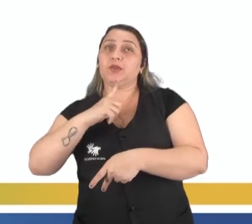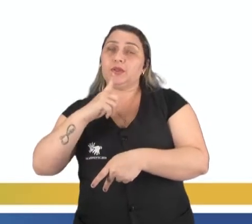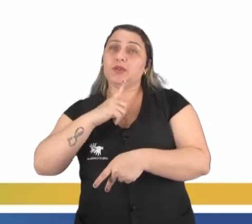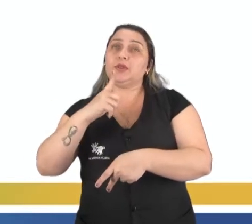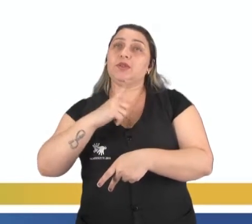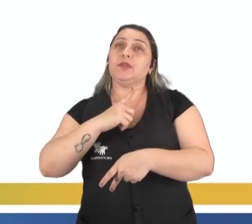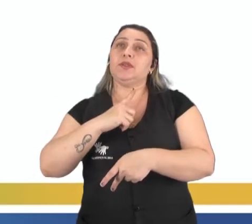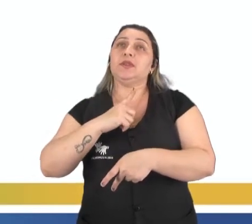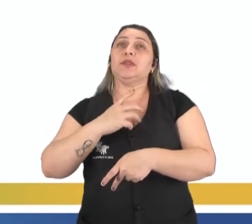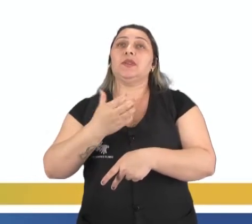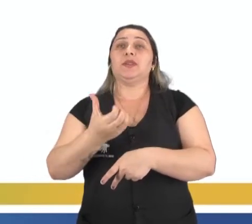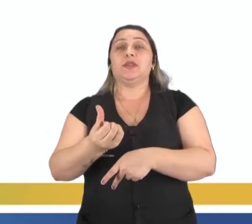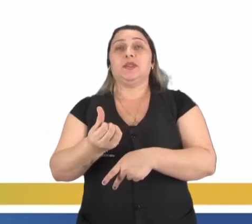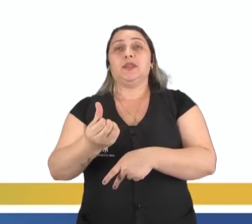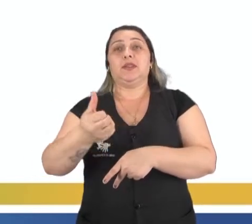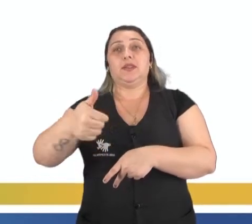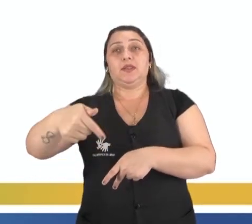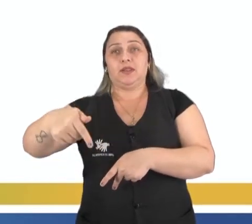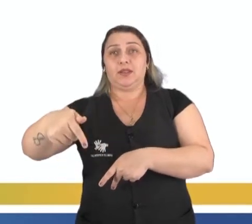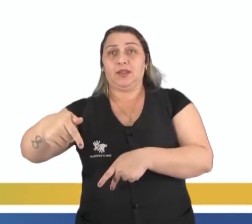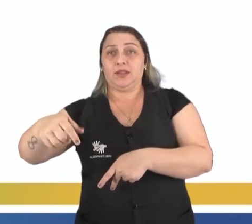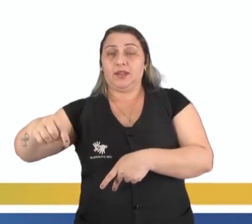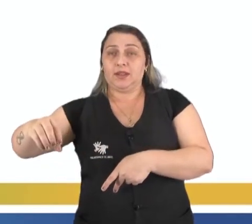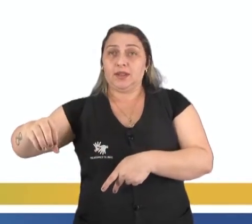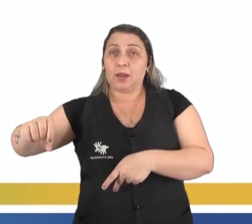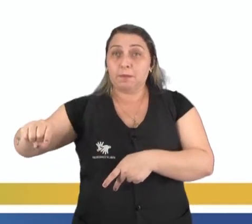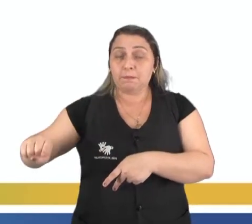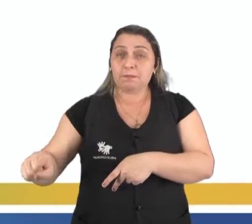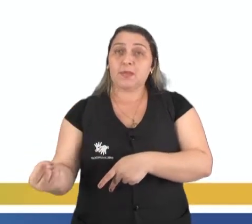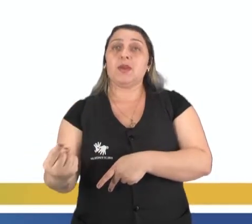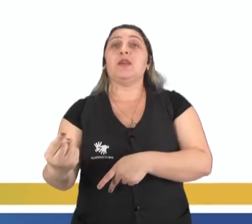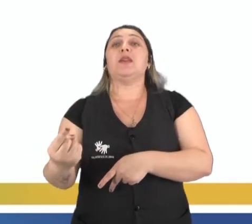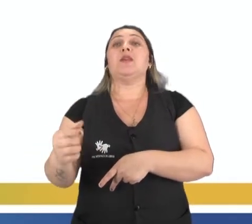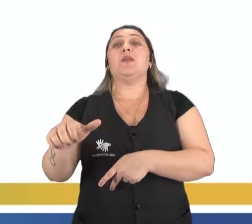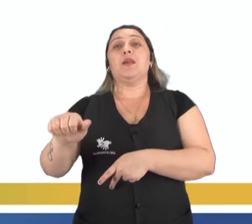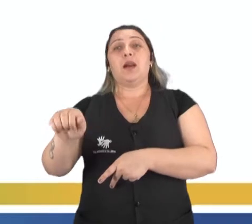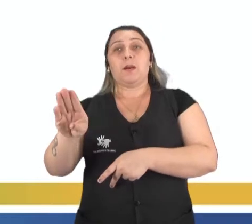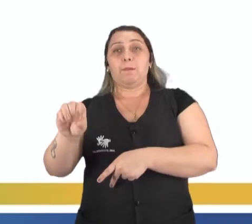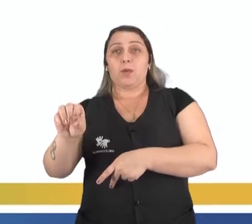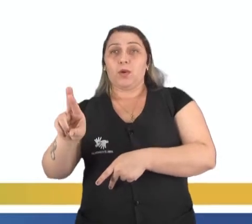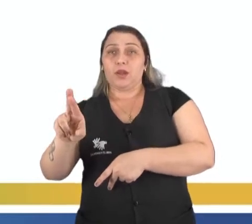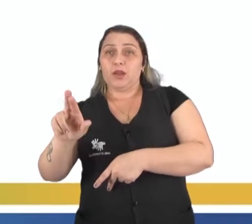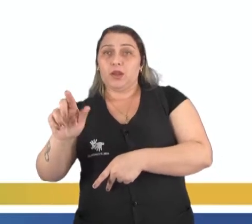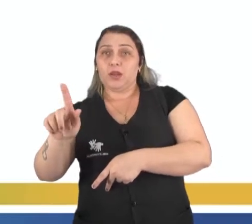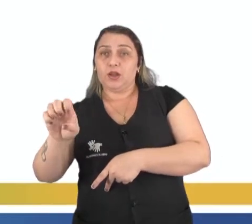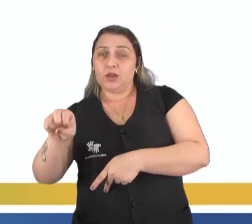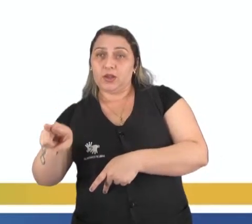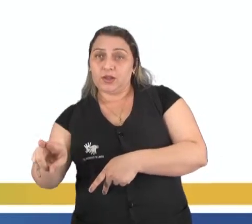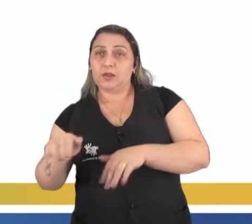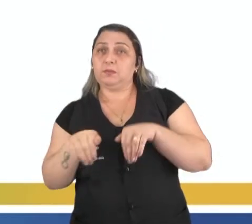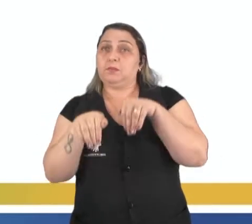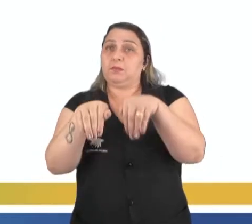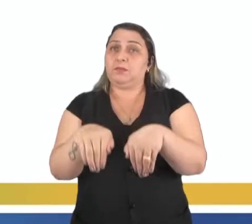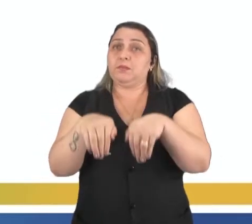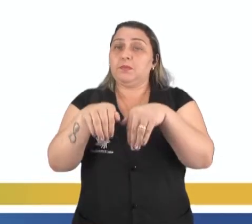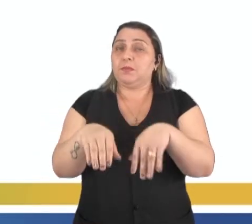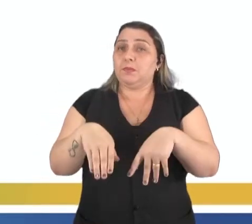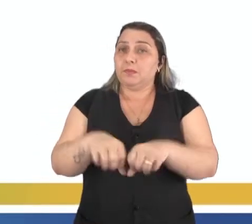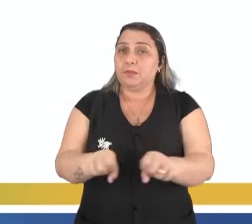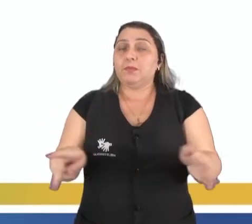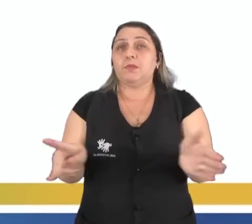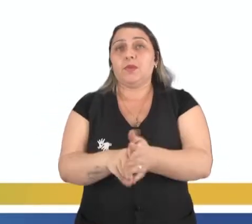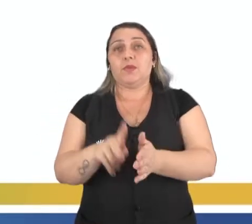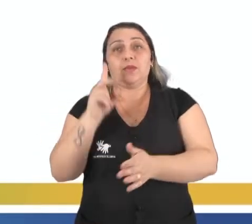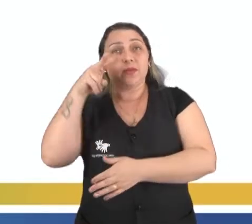de 670 mil aborígenes no território australiano. Então, se